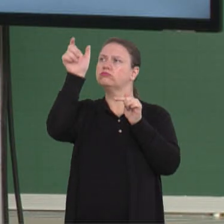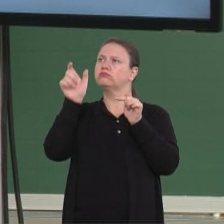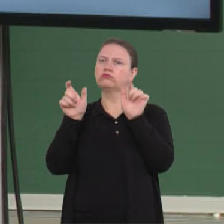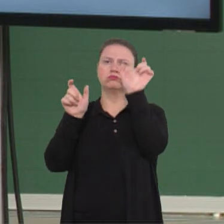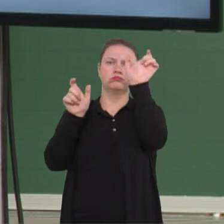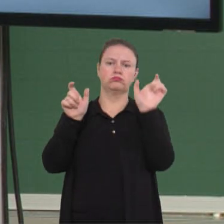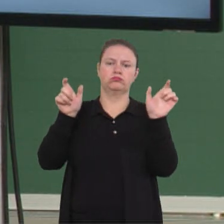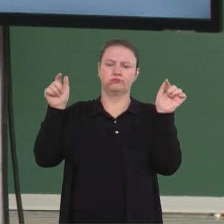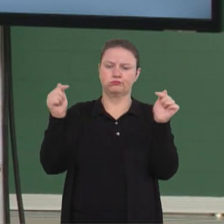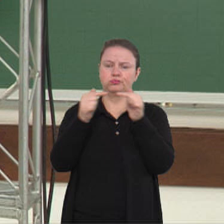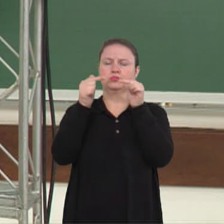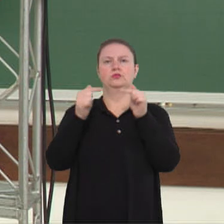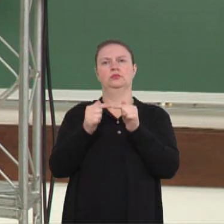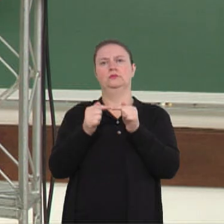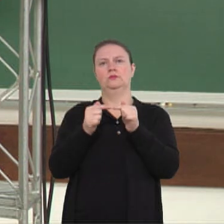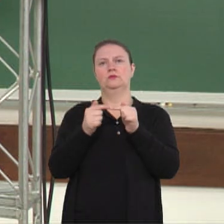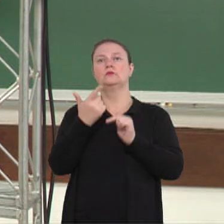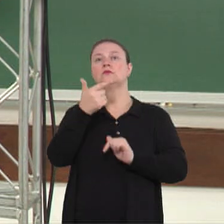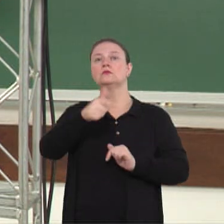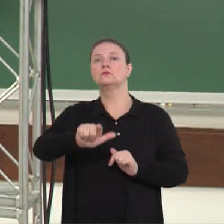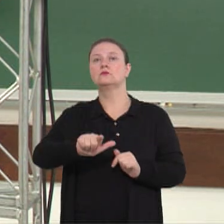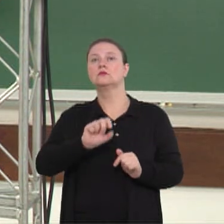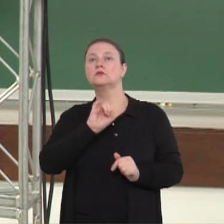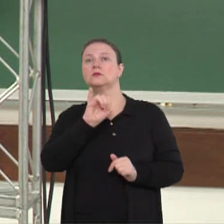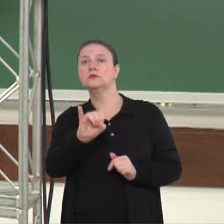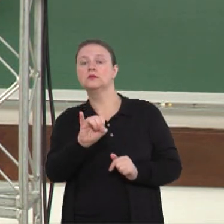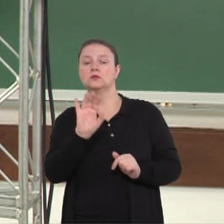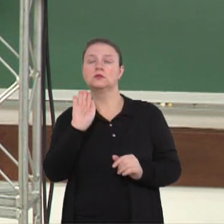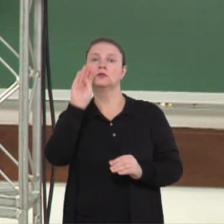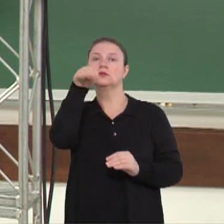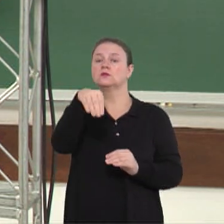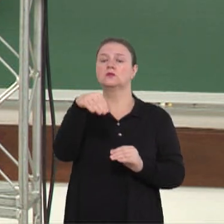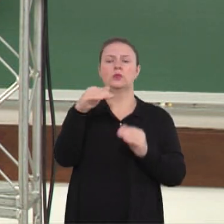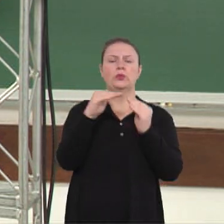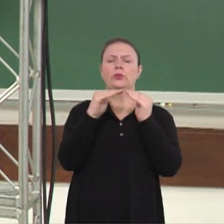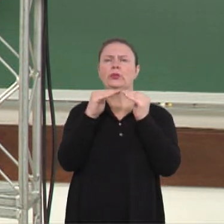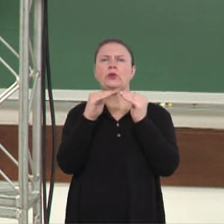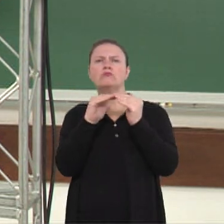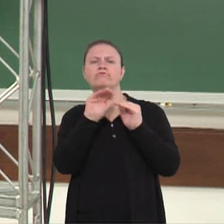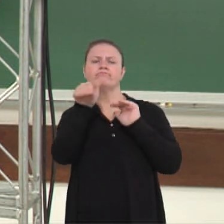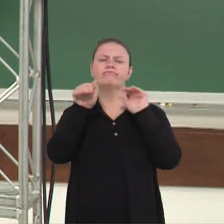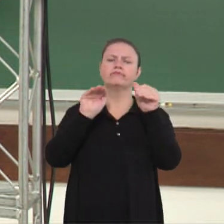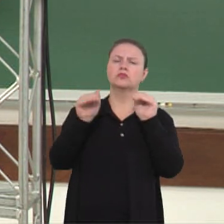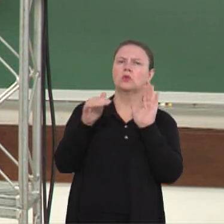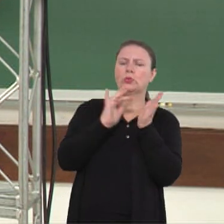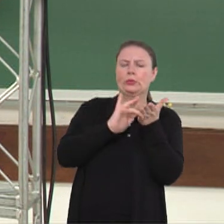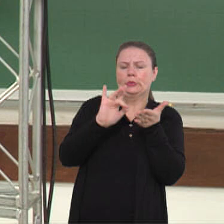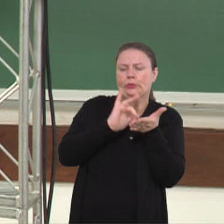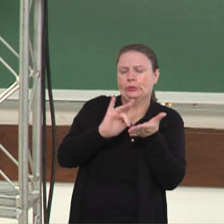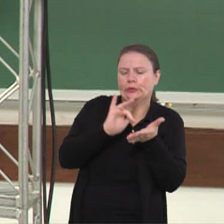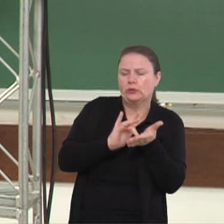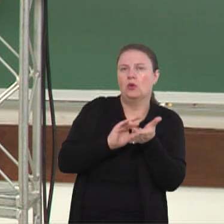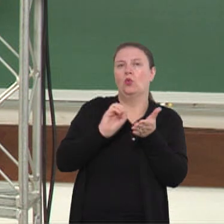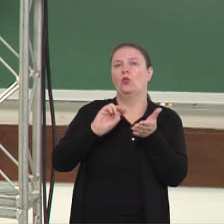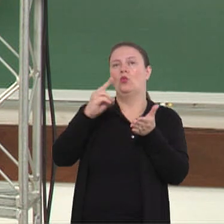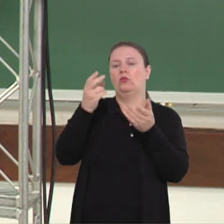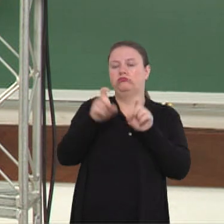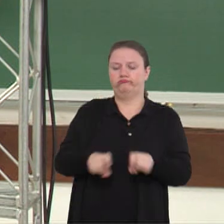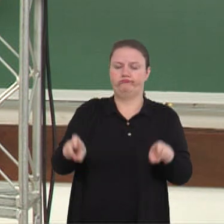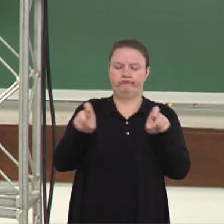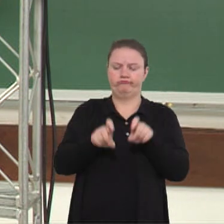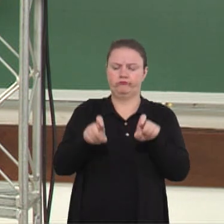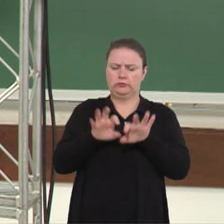disse novamente se porventura você tá aí na sua casa com celular ou talvez com o computador perto